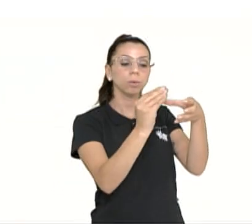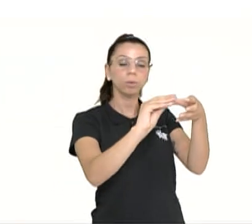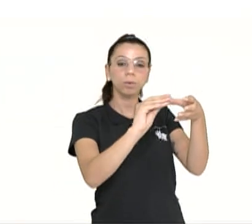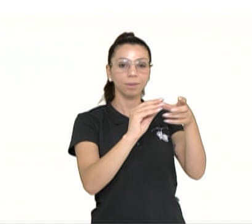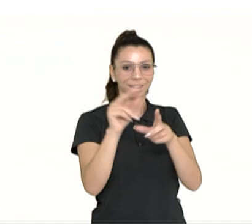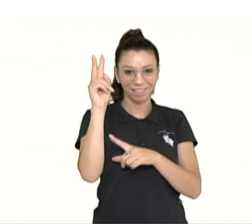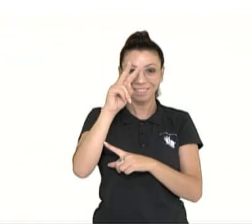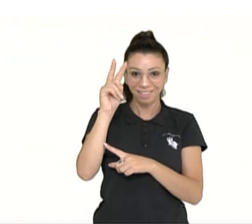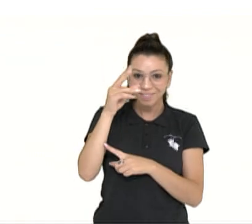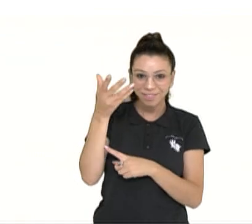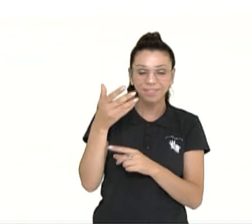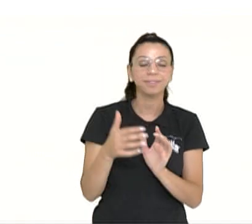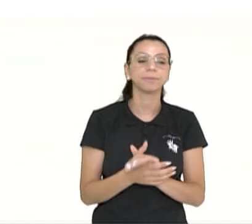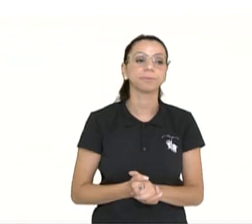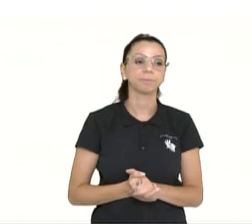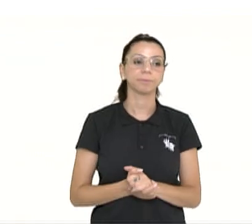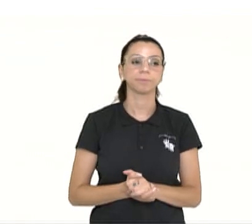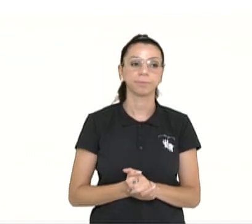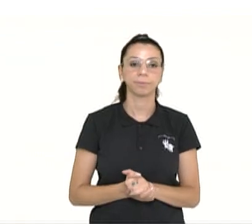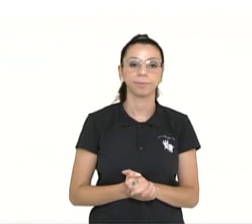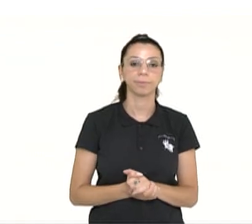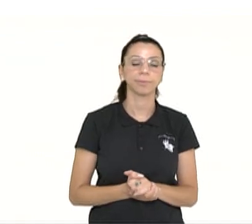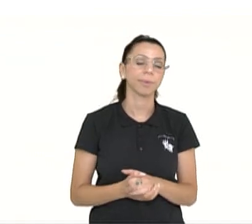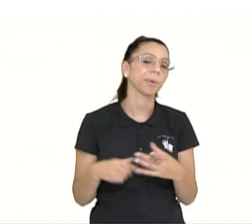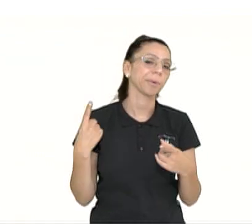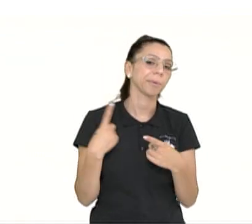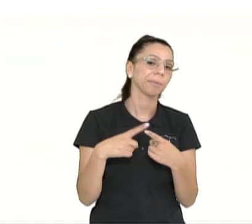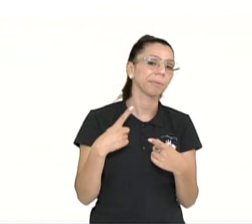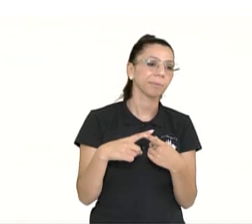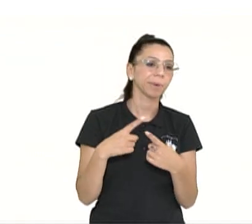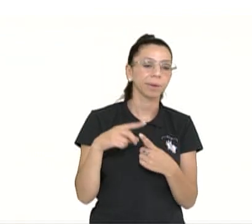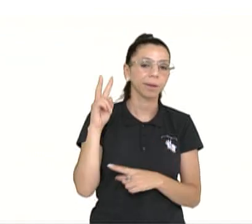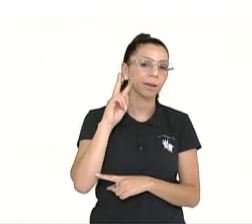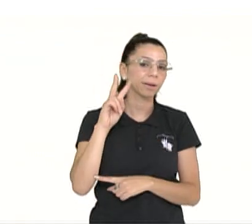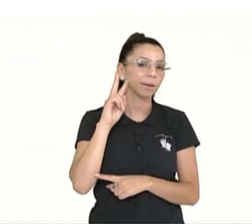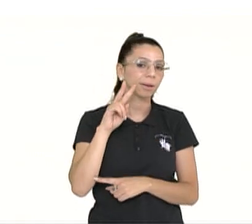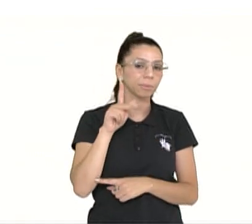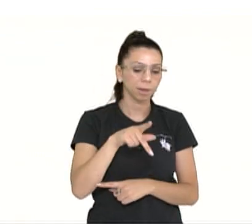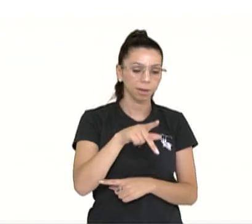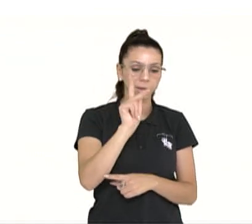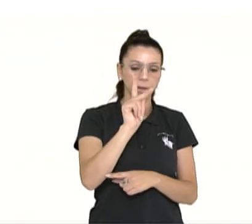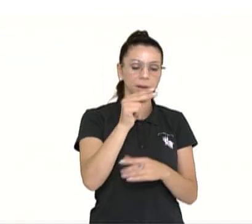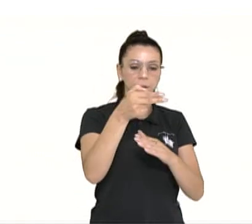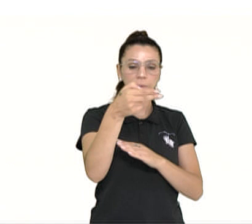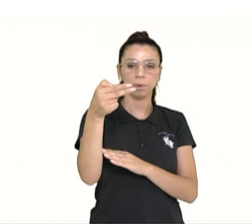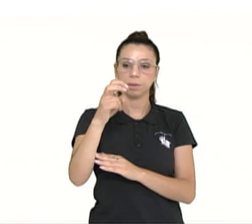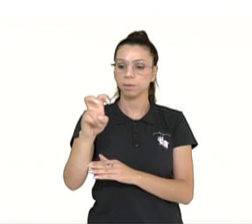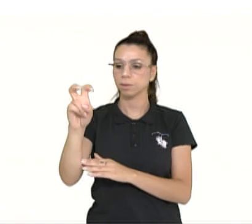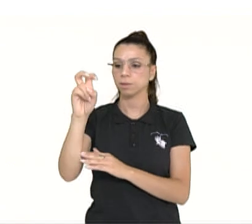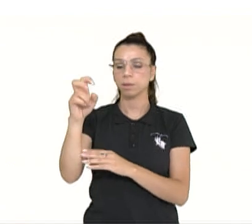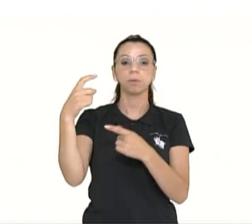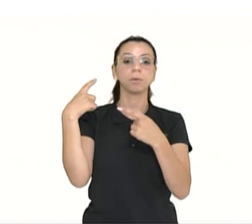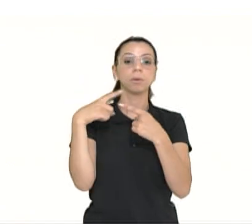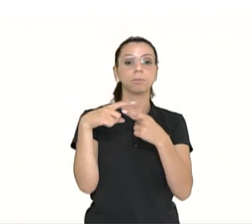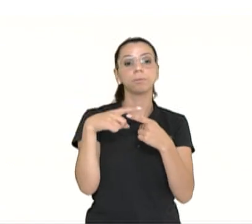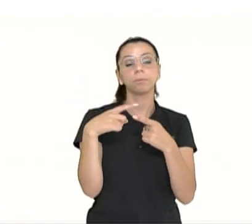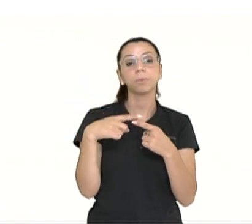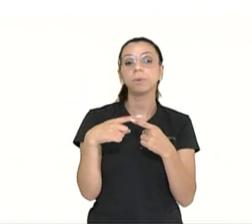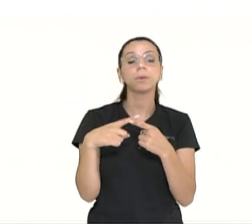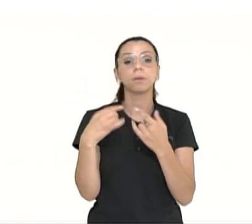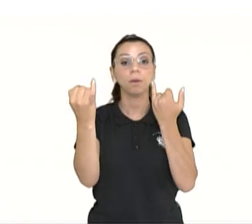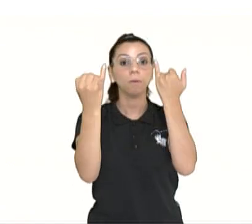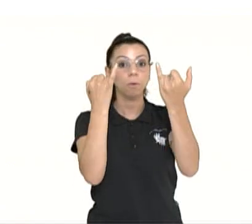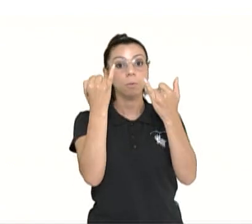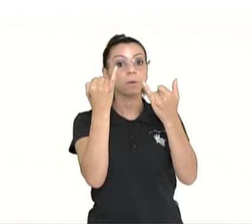estou te lembrando aqui. Então, aqui, por que eu coloquei lembrar que K é igual a 5? Porque essa é uma informação que está no